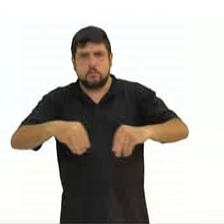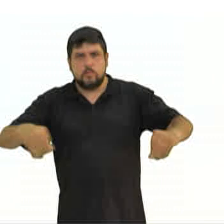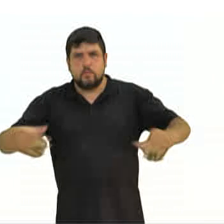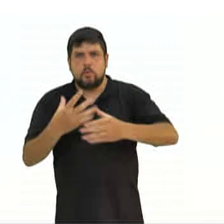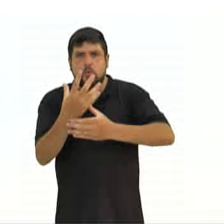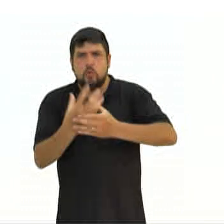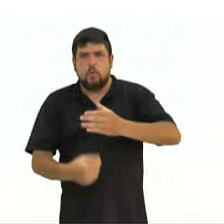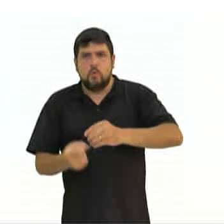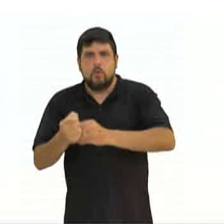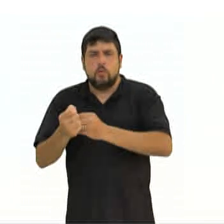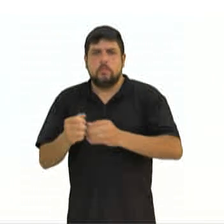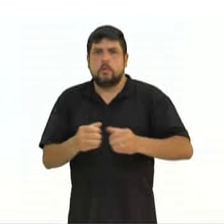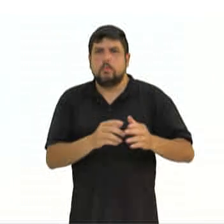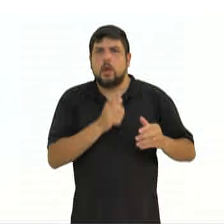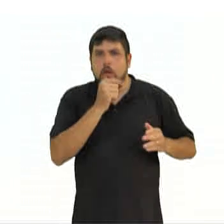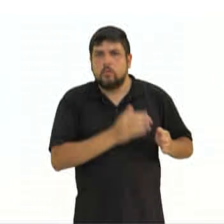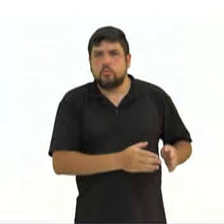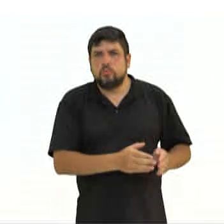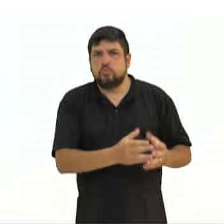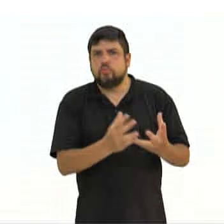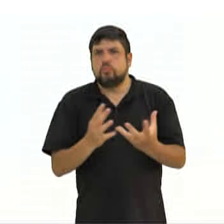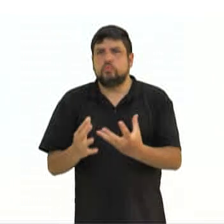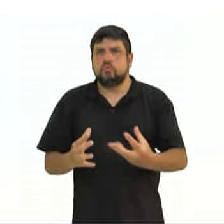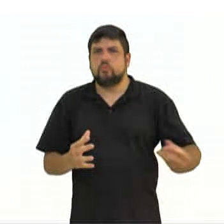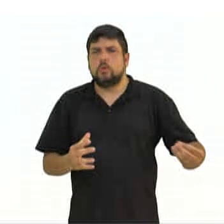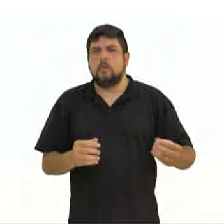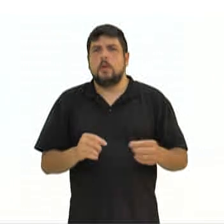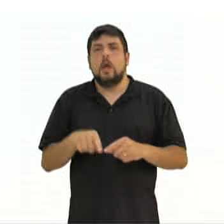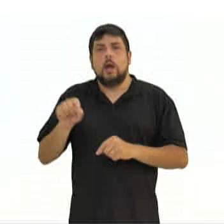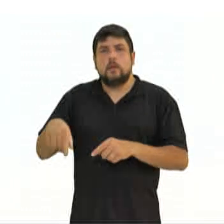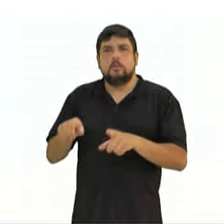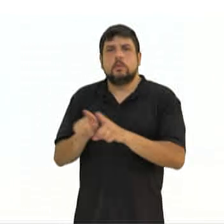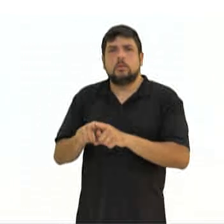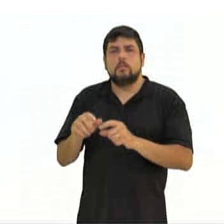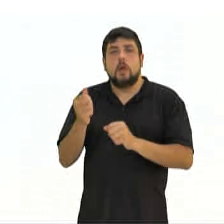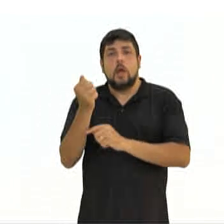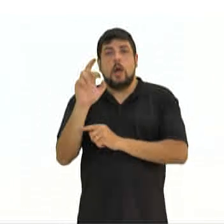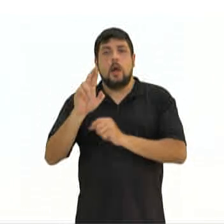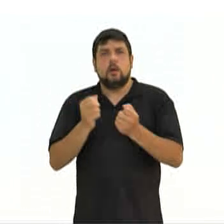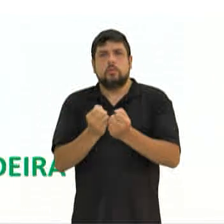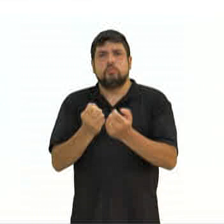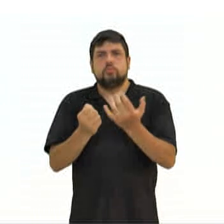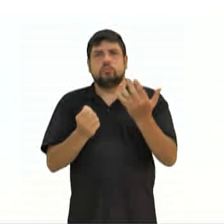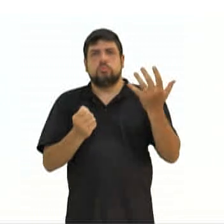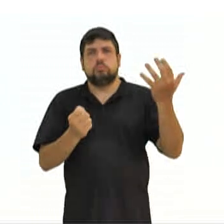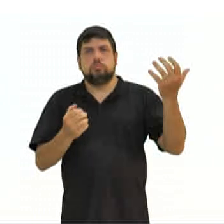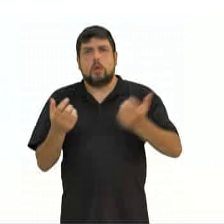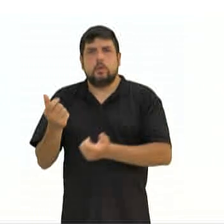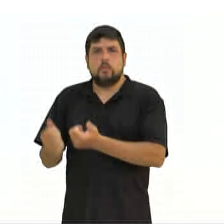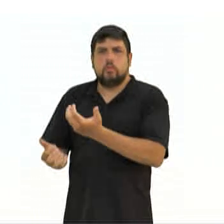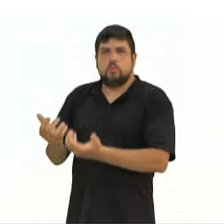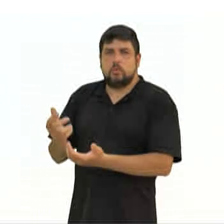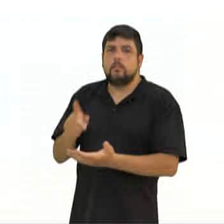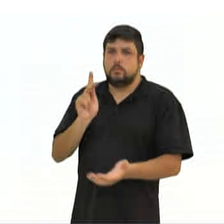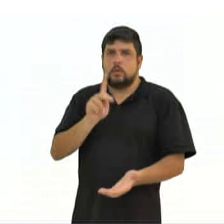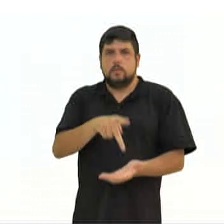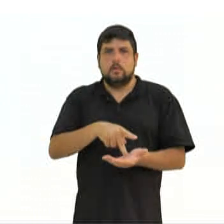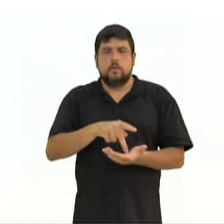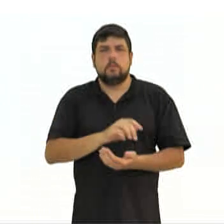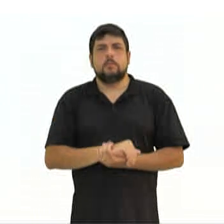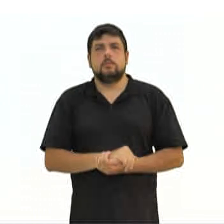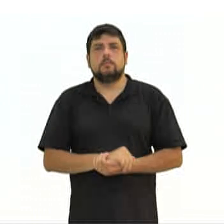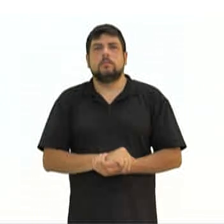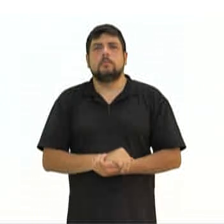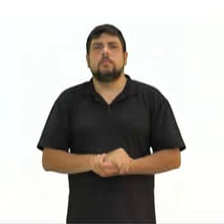lençóis freáticos, ou ainda liberar toxinas extremamente perigosas no ar quando queimados. Verdadeiro. Então, os